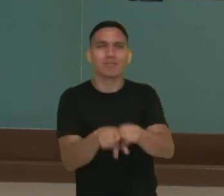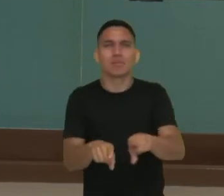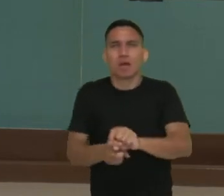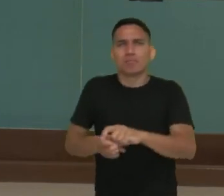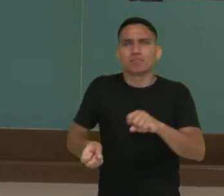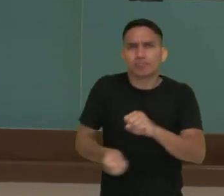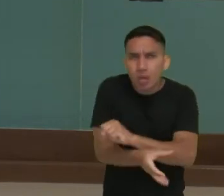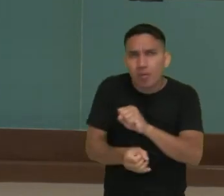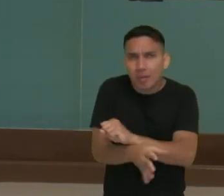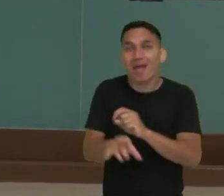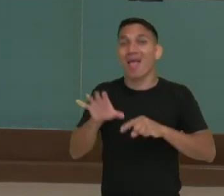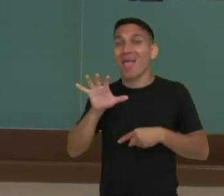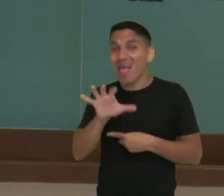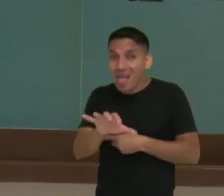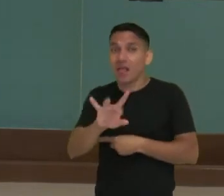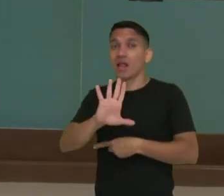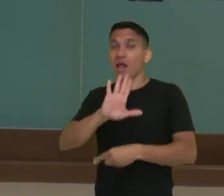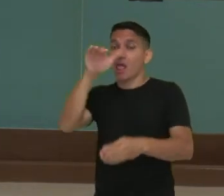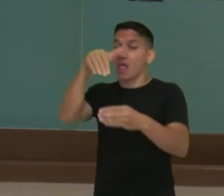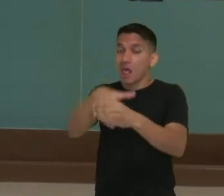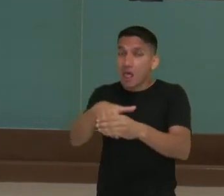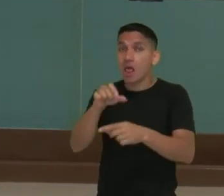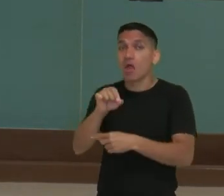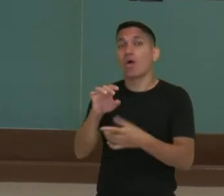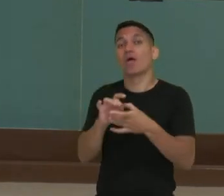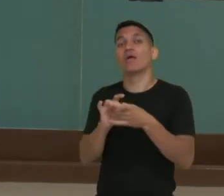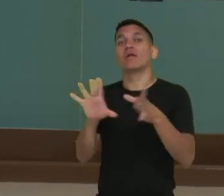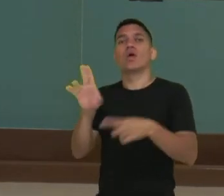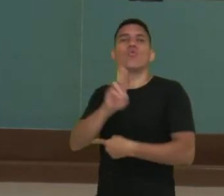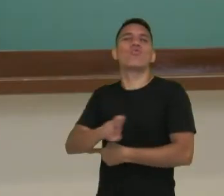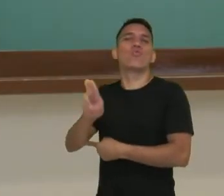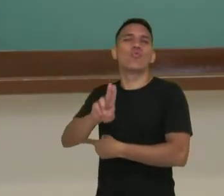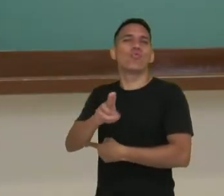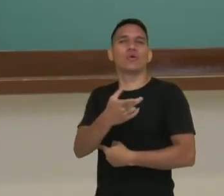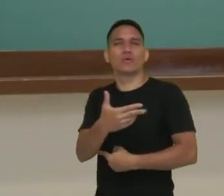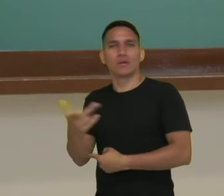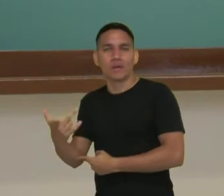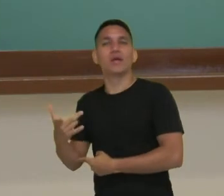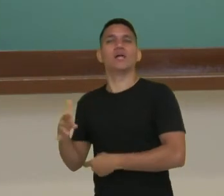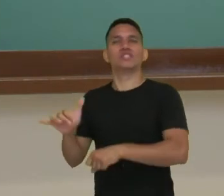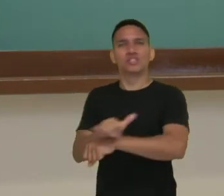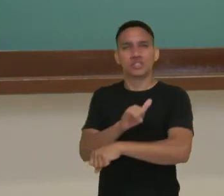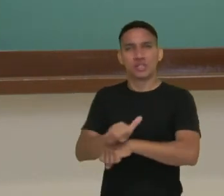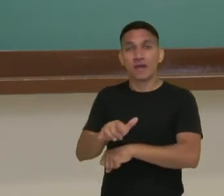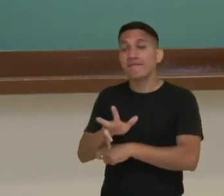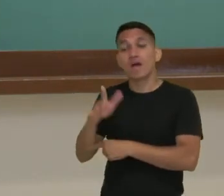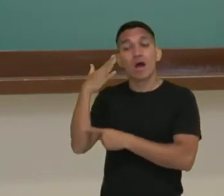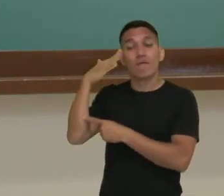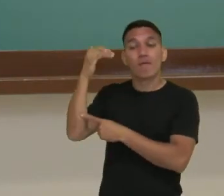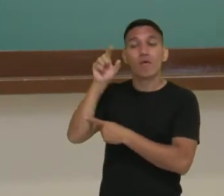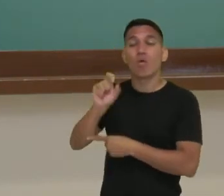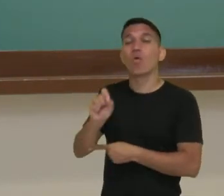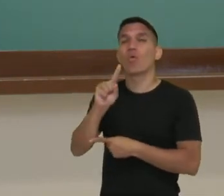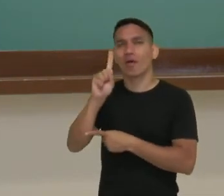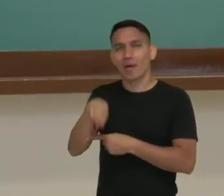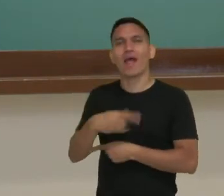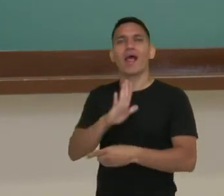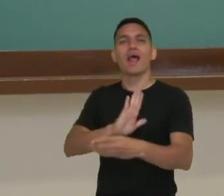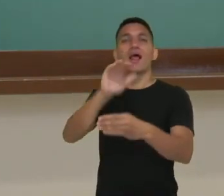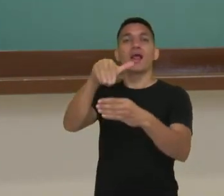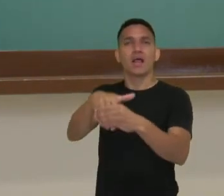que os liberais, né, vão acabar utilizando desses meios, ela vai acabar ficando conhecida, gente, como